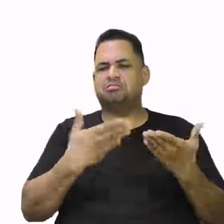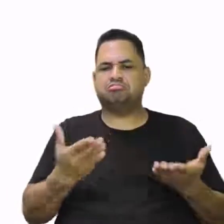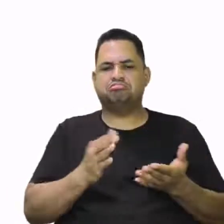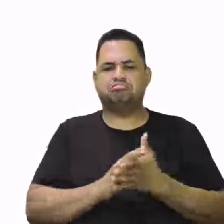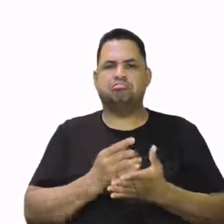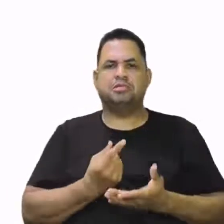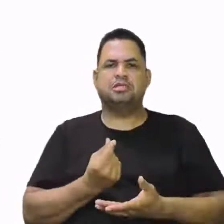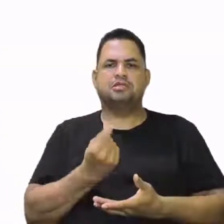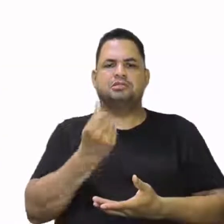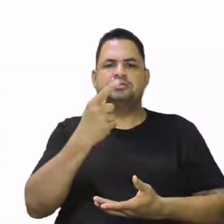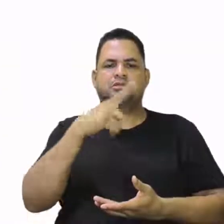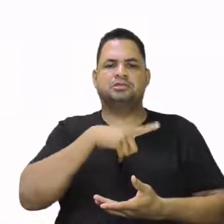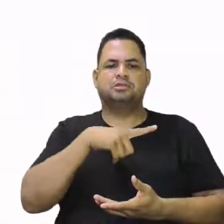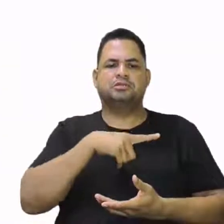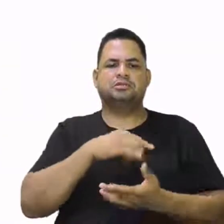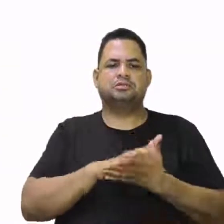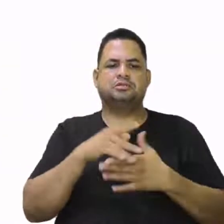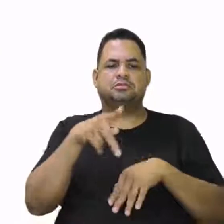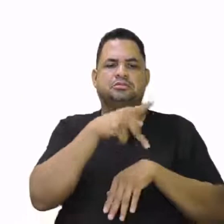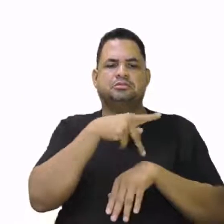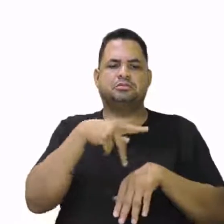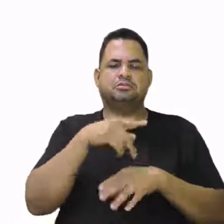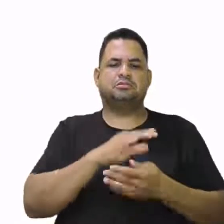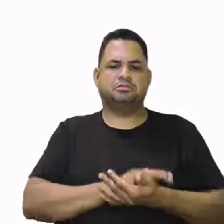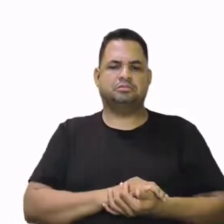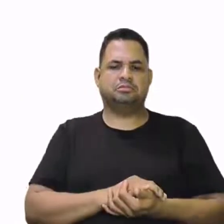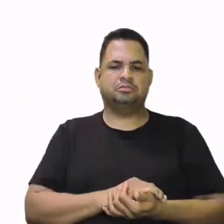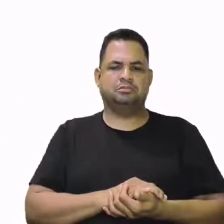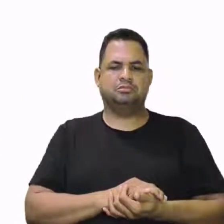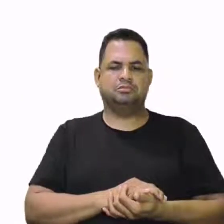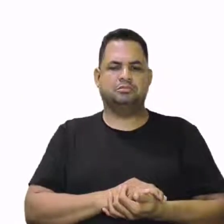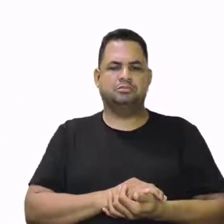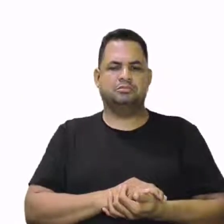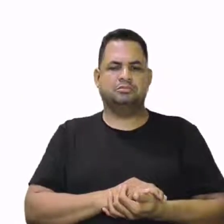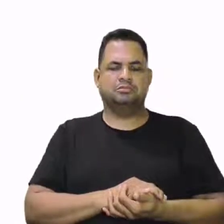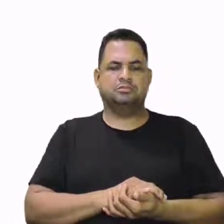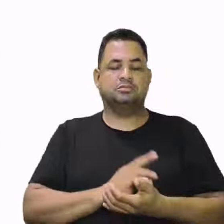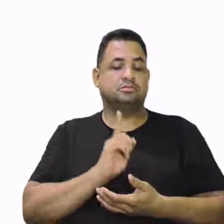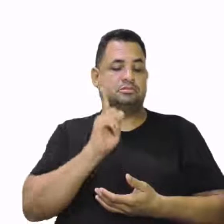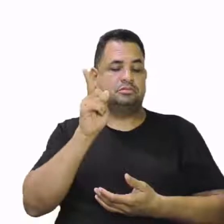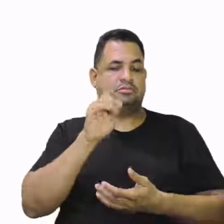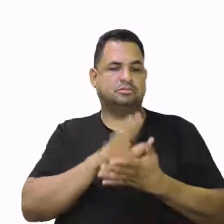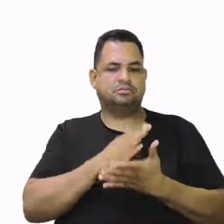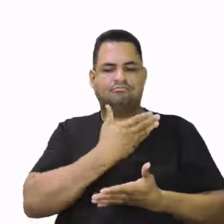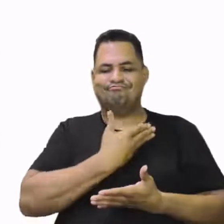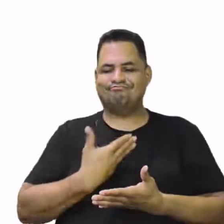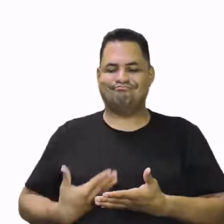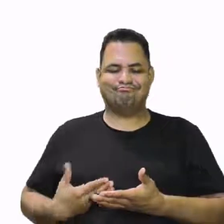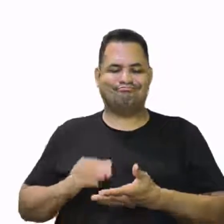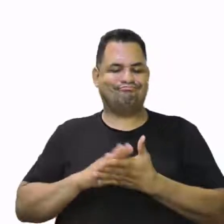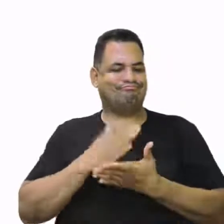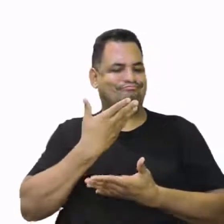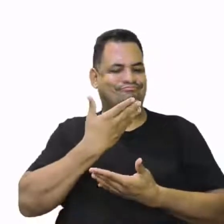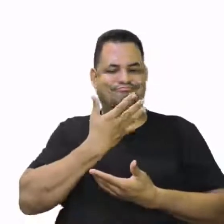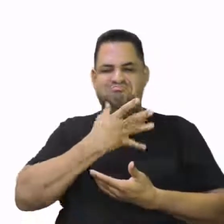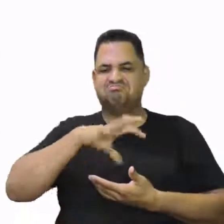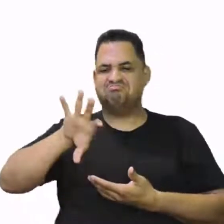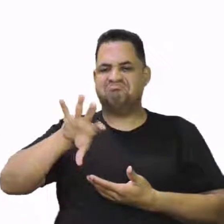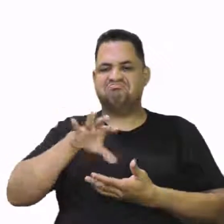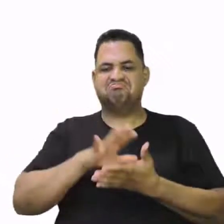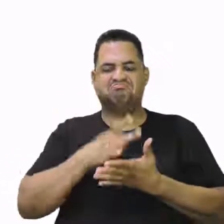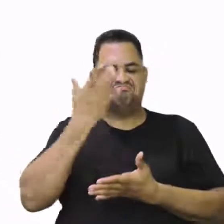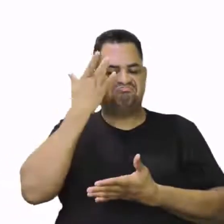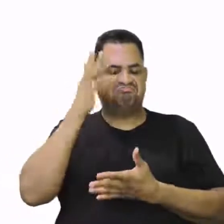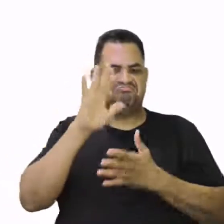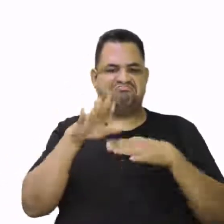loucura, né? Nosso país ainda tem muitos benefícios. Muitíssimos. Lá o governo não quer saber. Você está